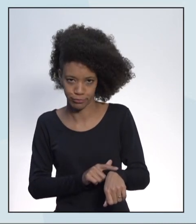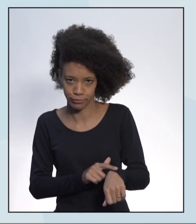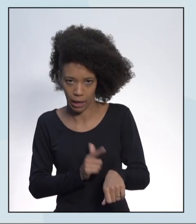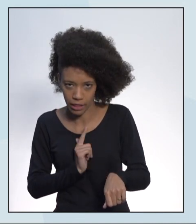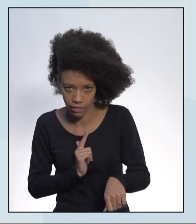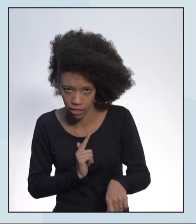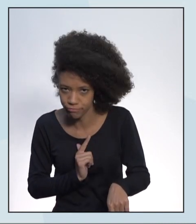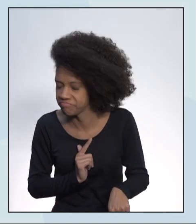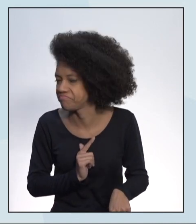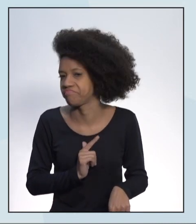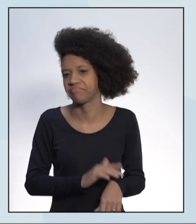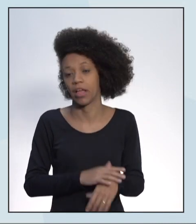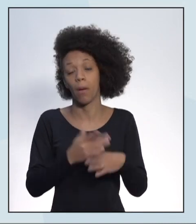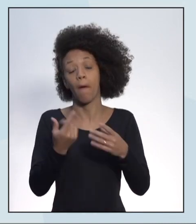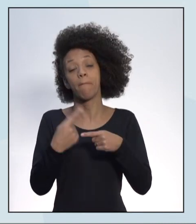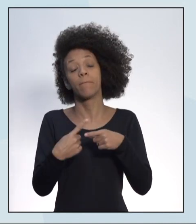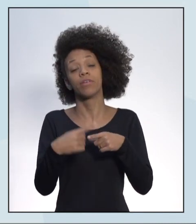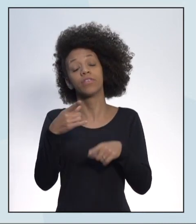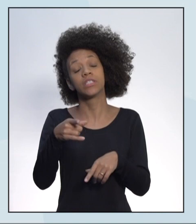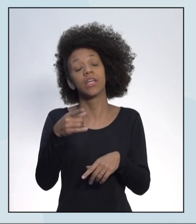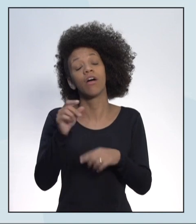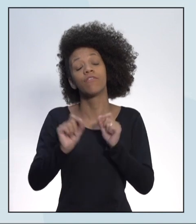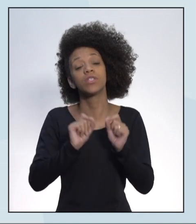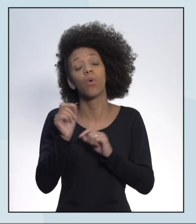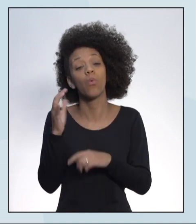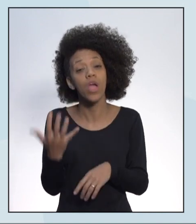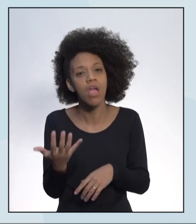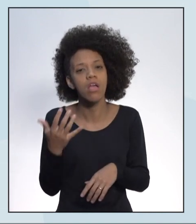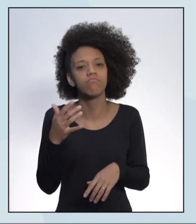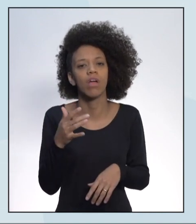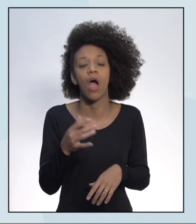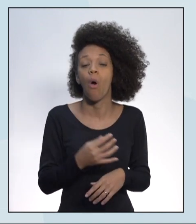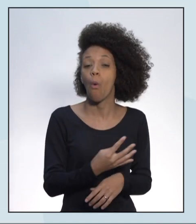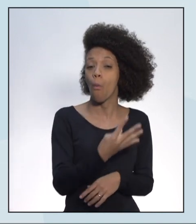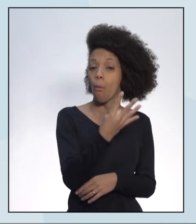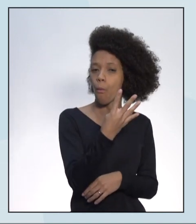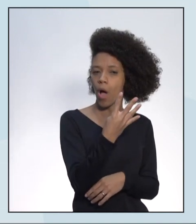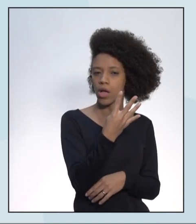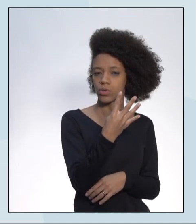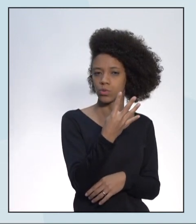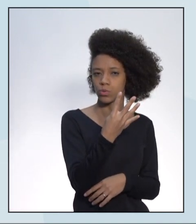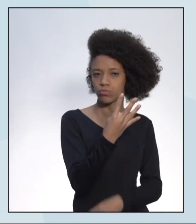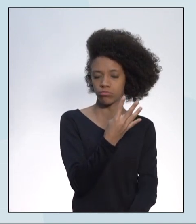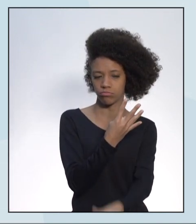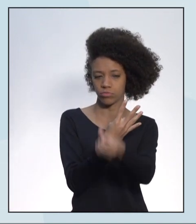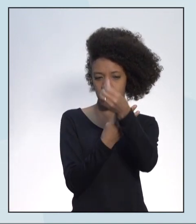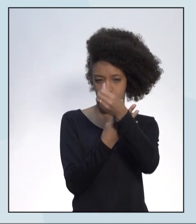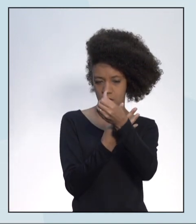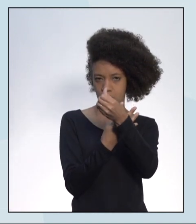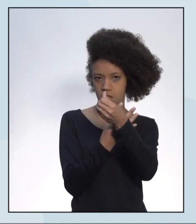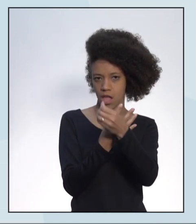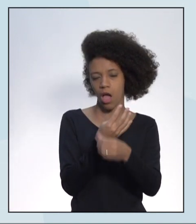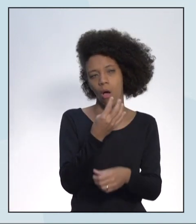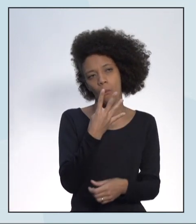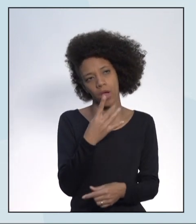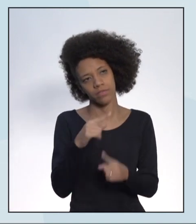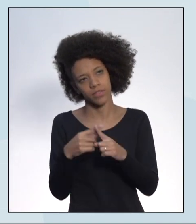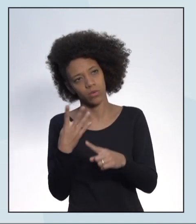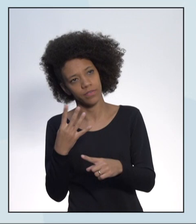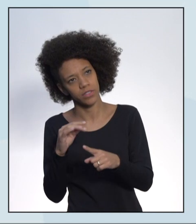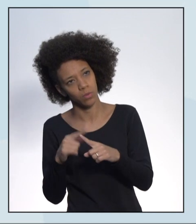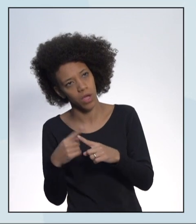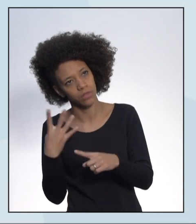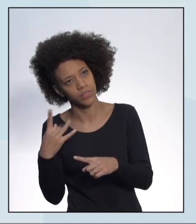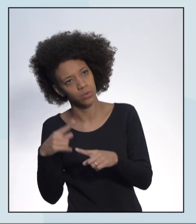teria que fazer o quê? 4 elevado a 6, aí seria 4 vezes 4 vezes 4 vezes 4 vezes